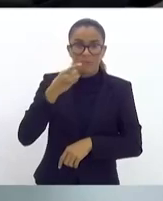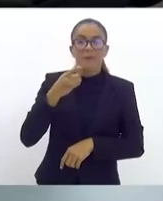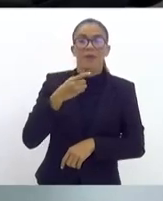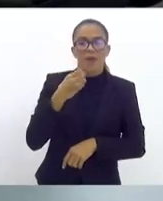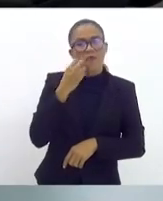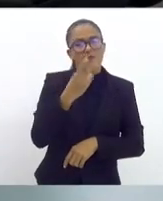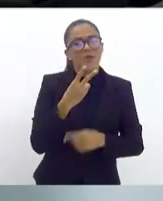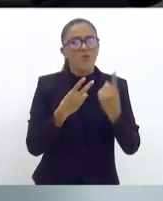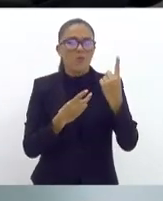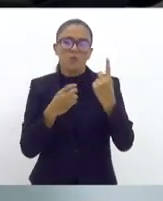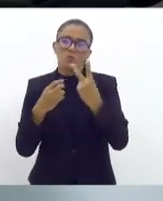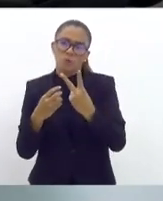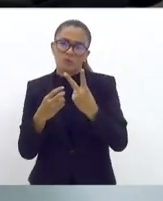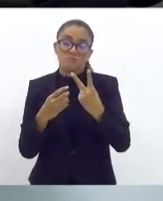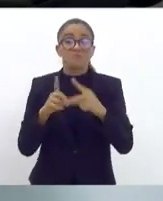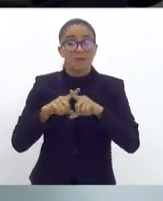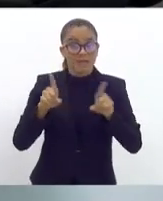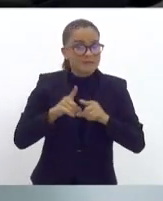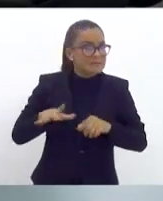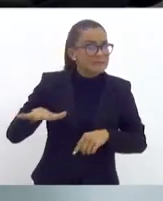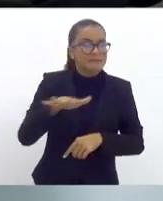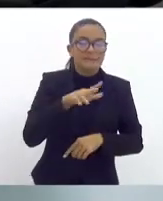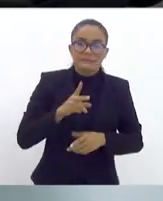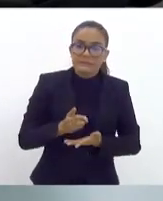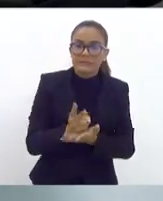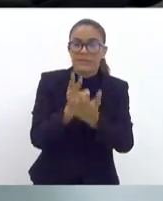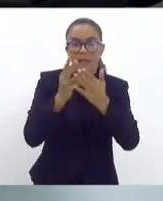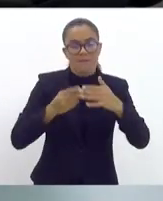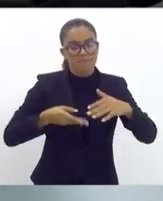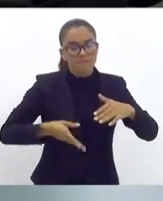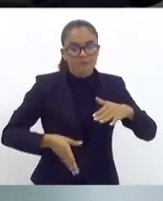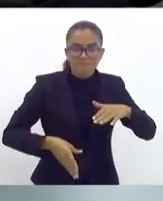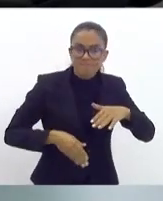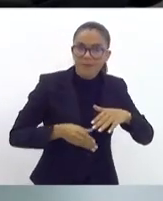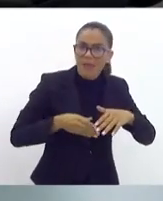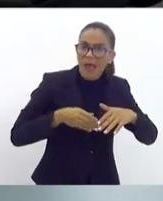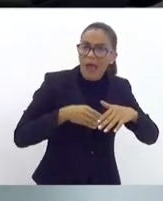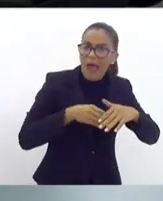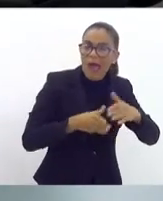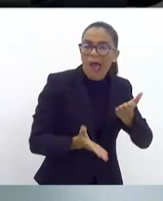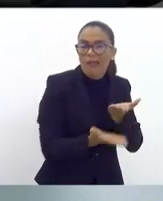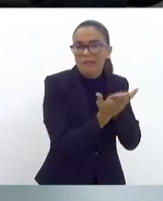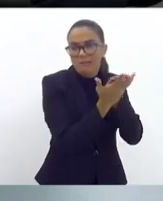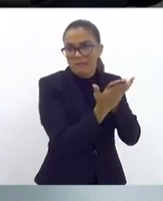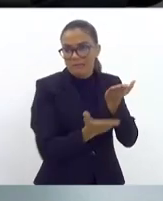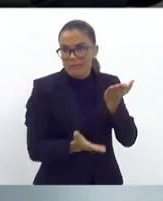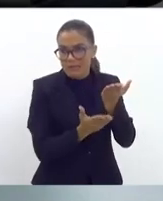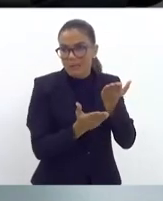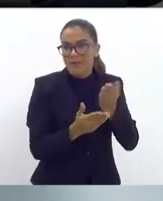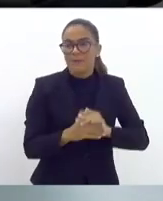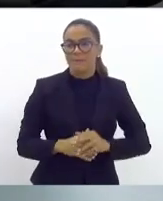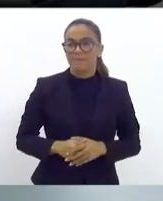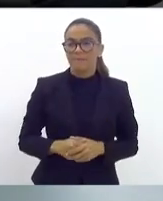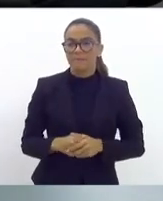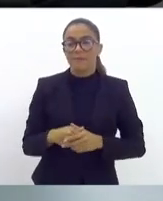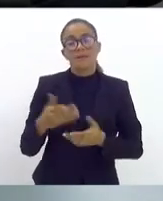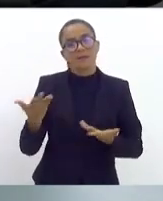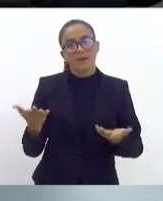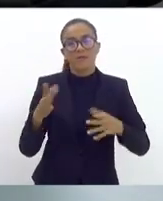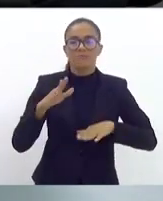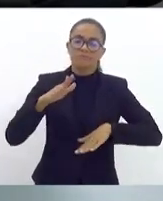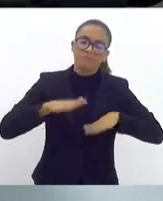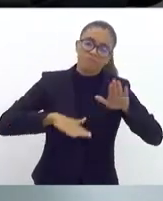no geral anexava né Então essa é uma definição que talvez né é demand de fato